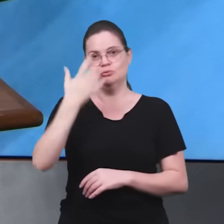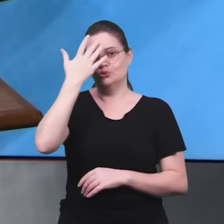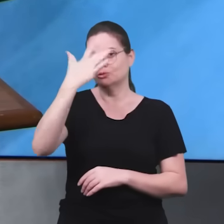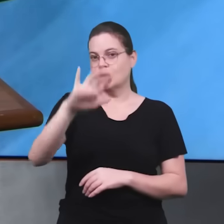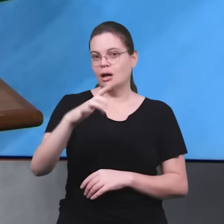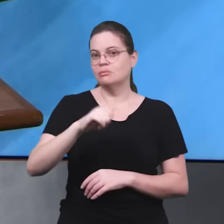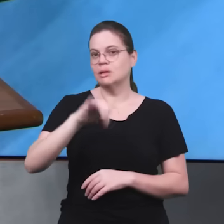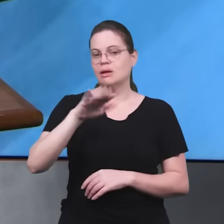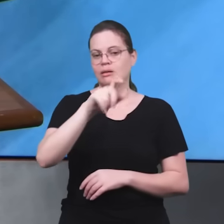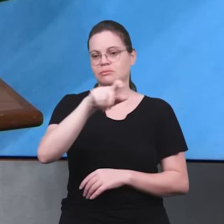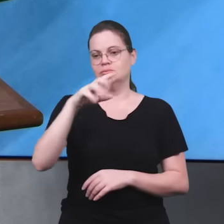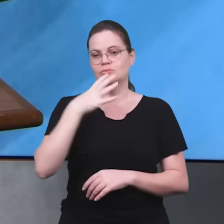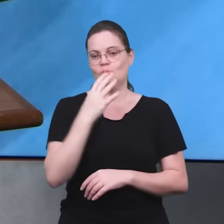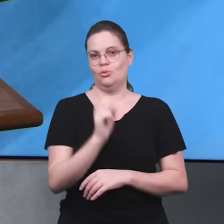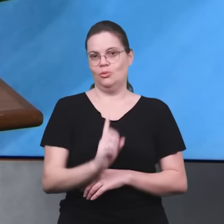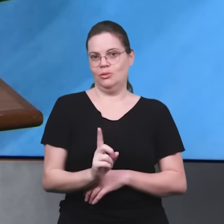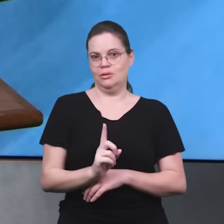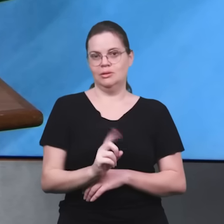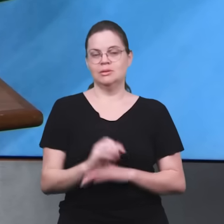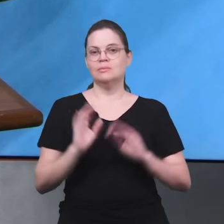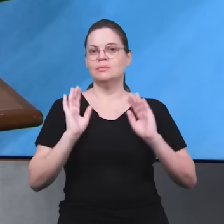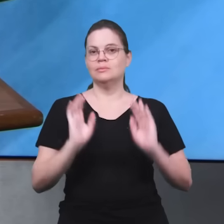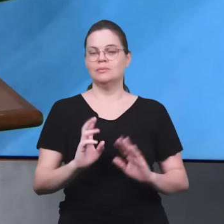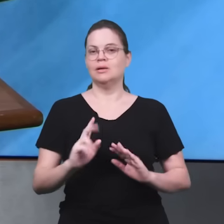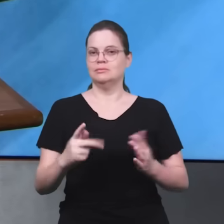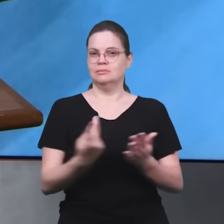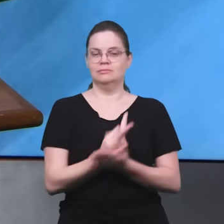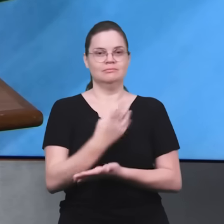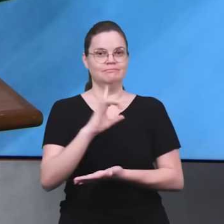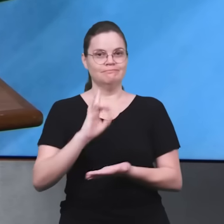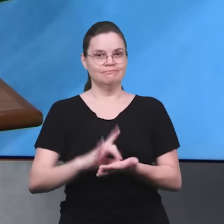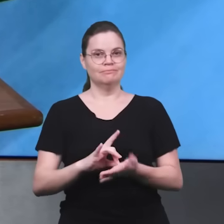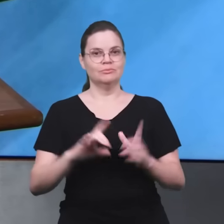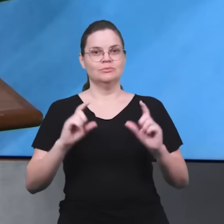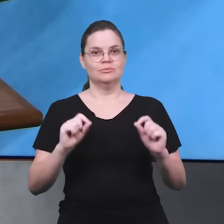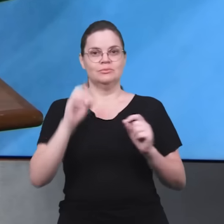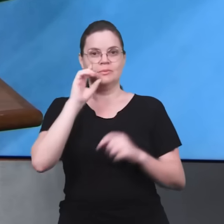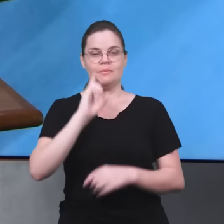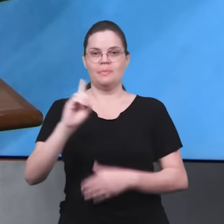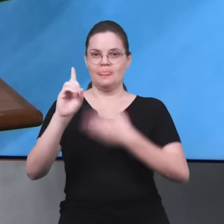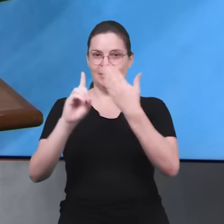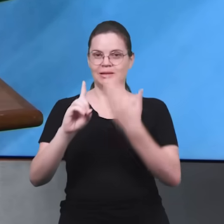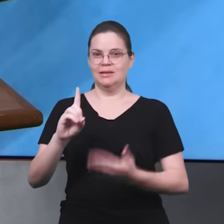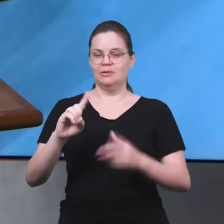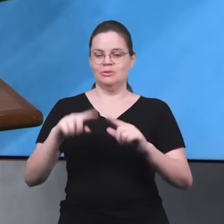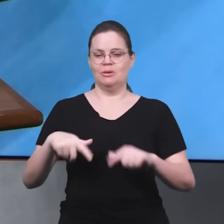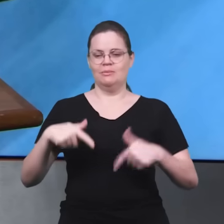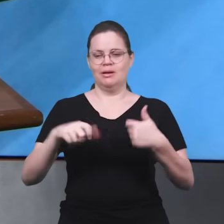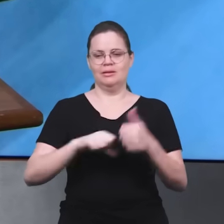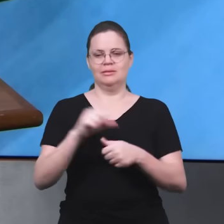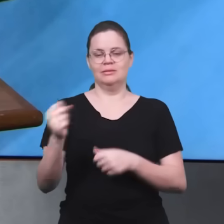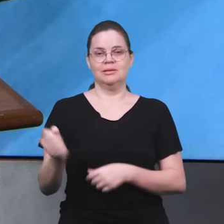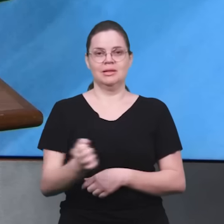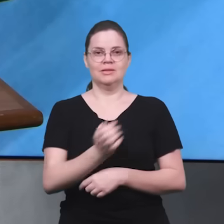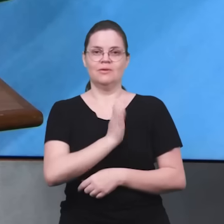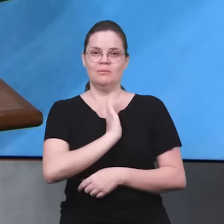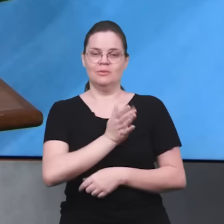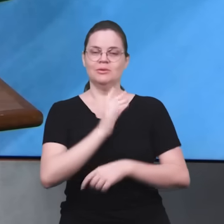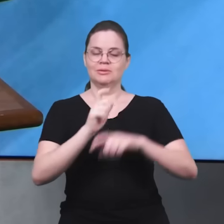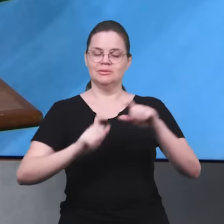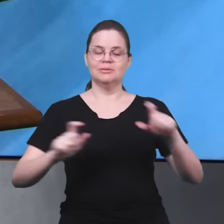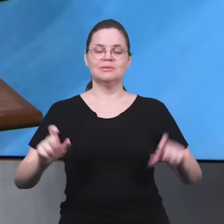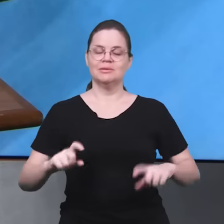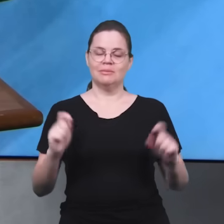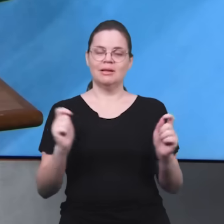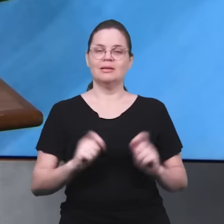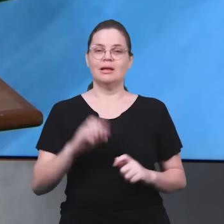sabe. Mas, na verdade, uma coisa é certa: Deus muda, transforma o coração do homem.